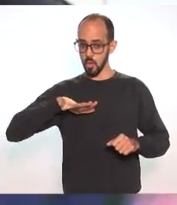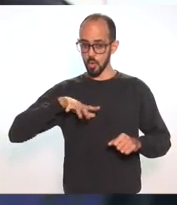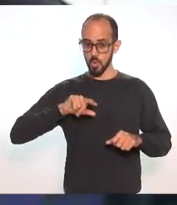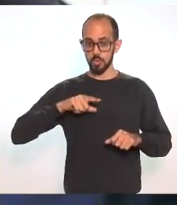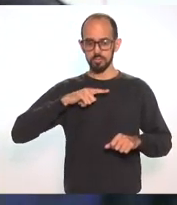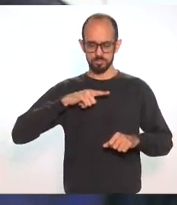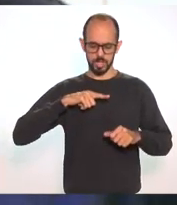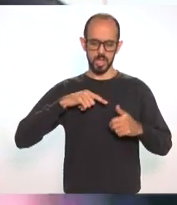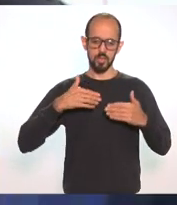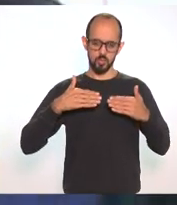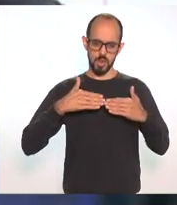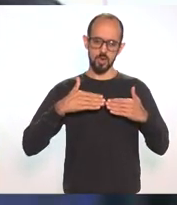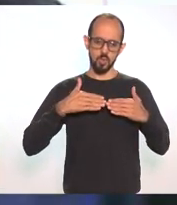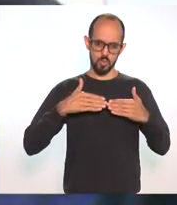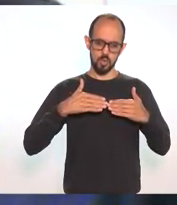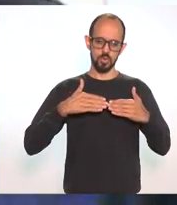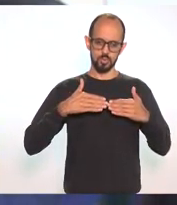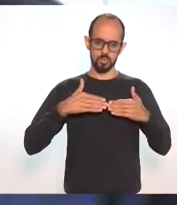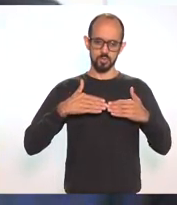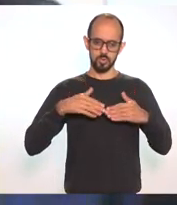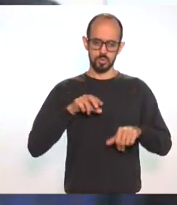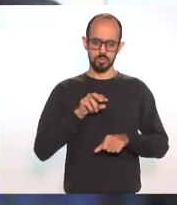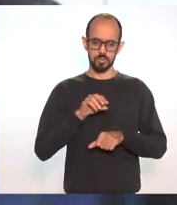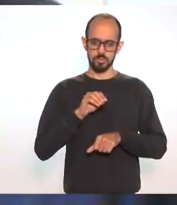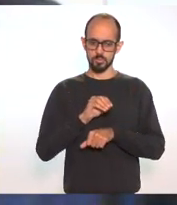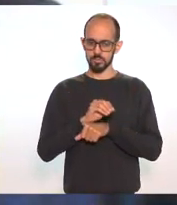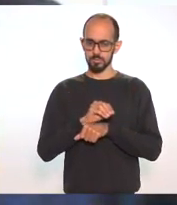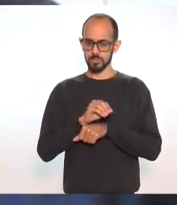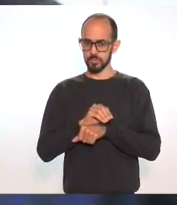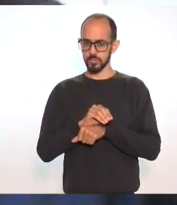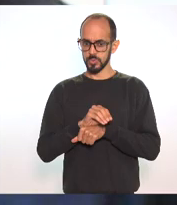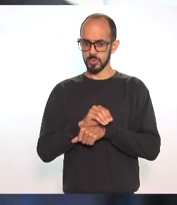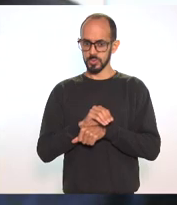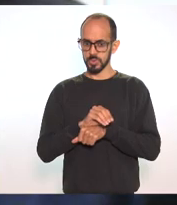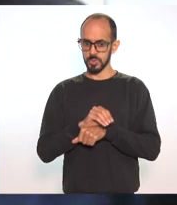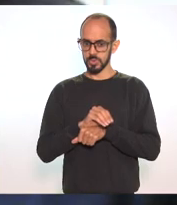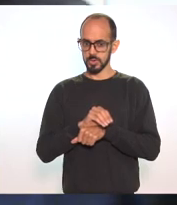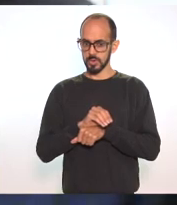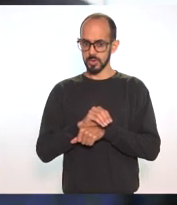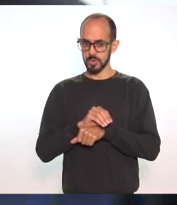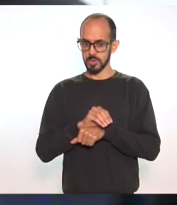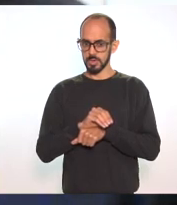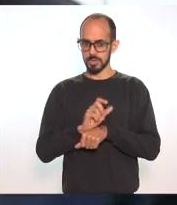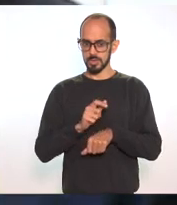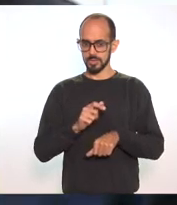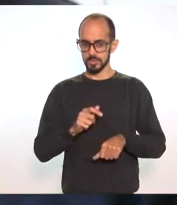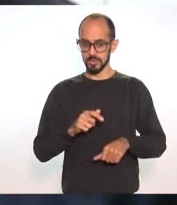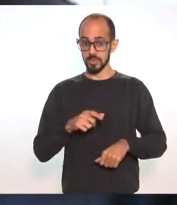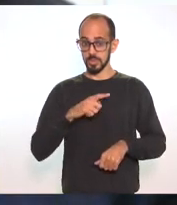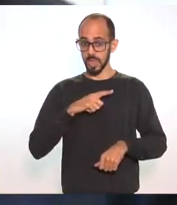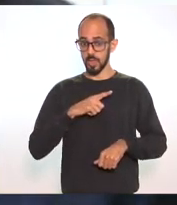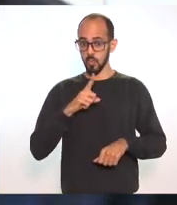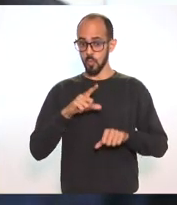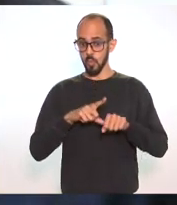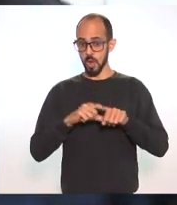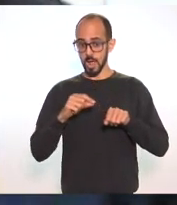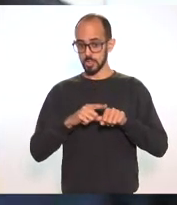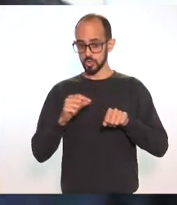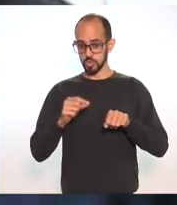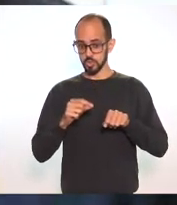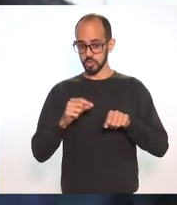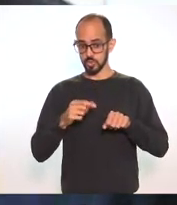acordo, né, preserva os principais pontos da matéria, aperfeiçoa alguns. Só tem um artigo que eu queria